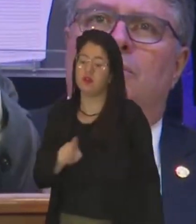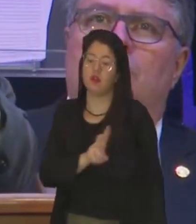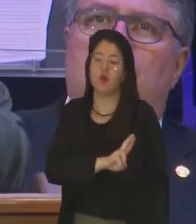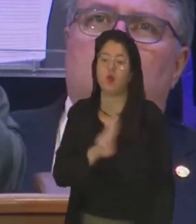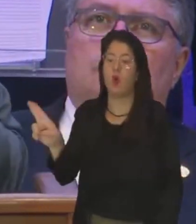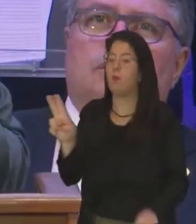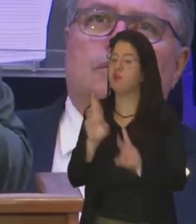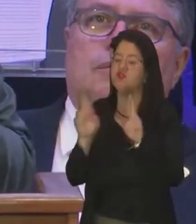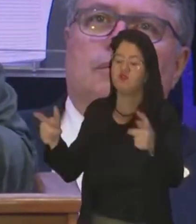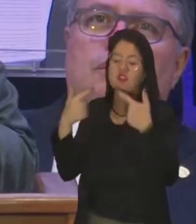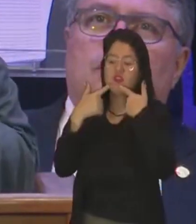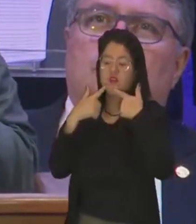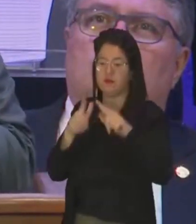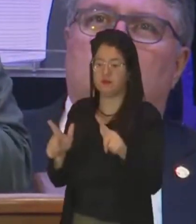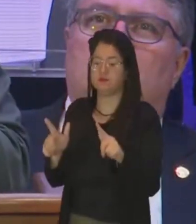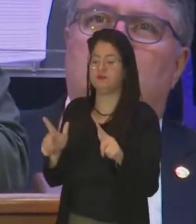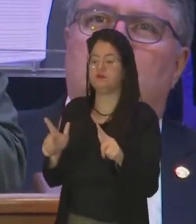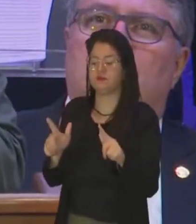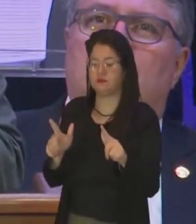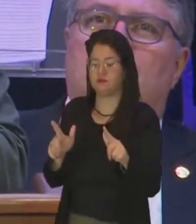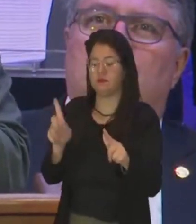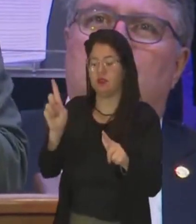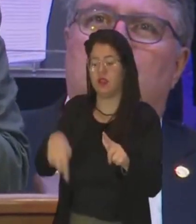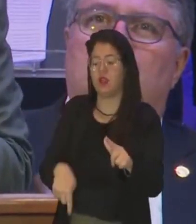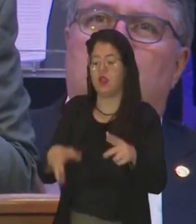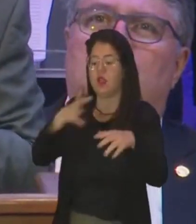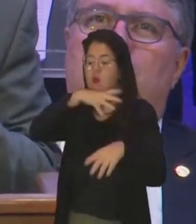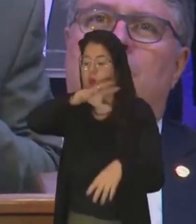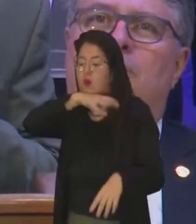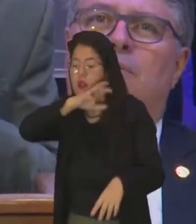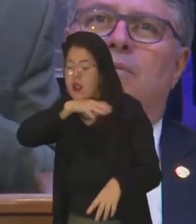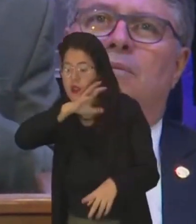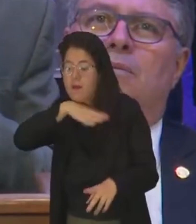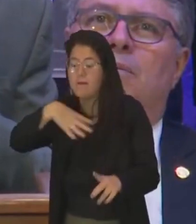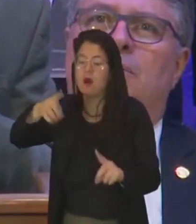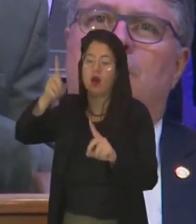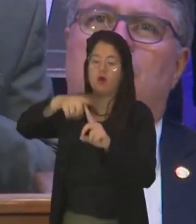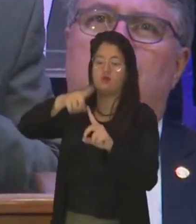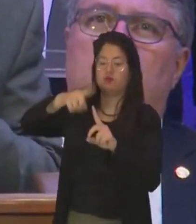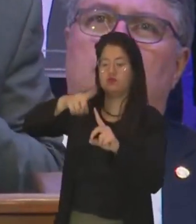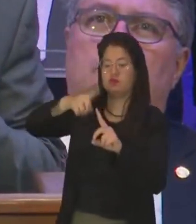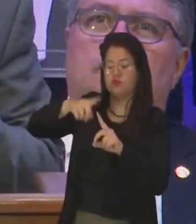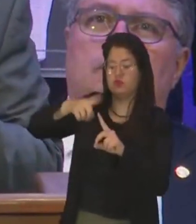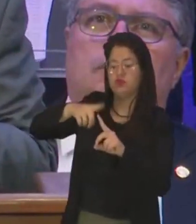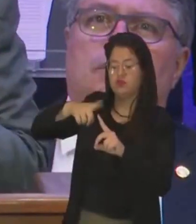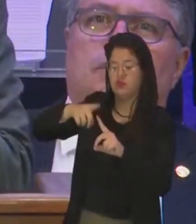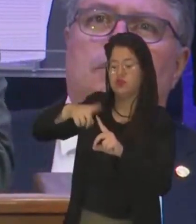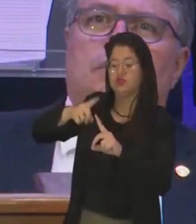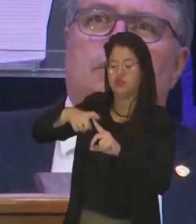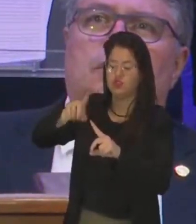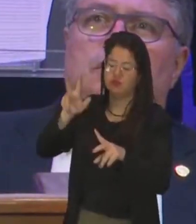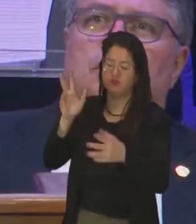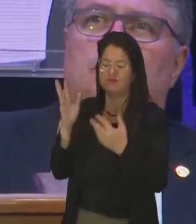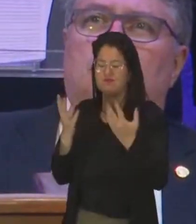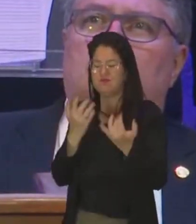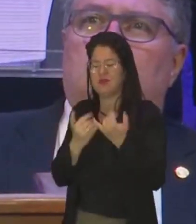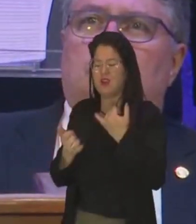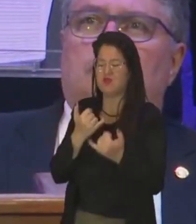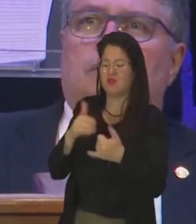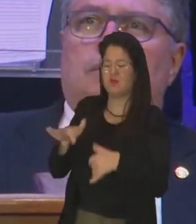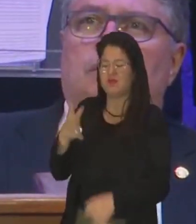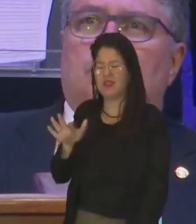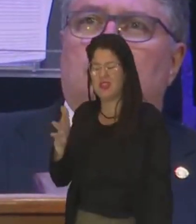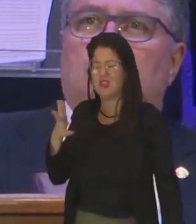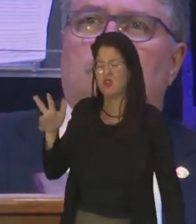Ponkenzahiwapu, que é literalmente um animal do tipo do veado, que é o animal que eles conhecem, então, da